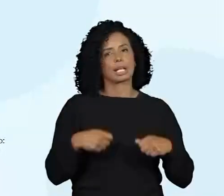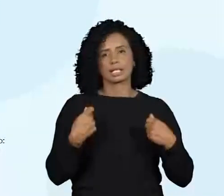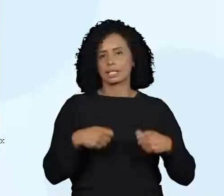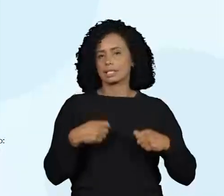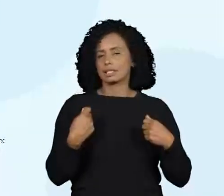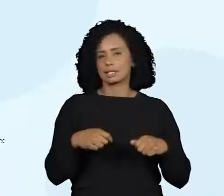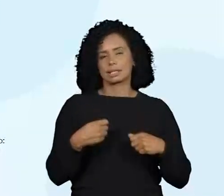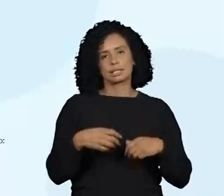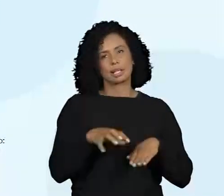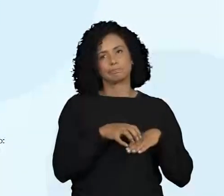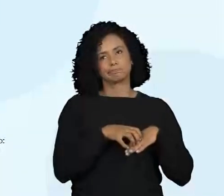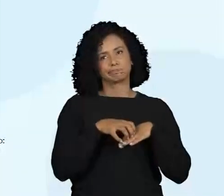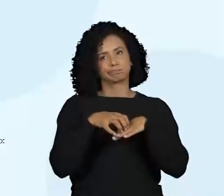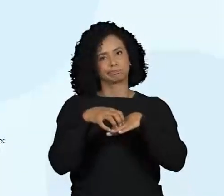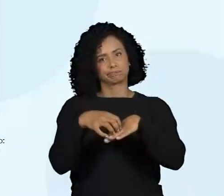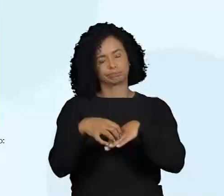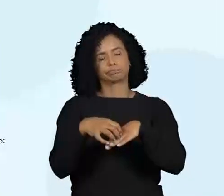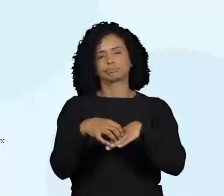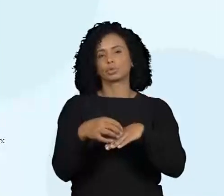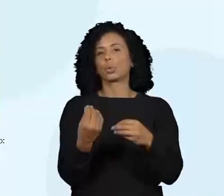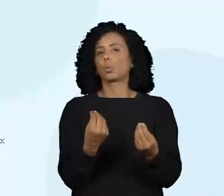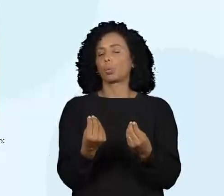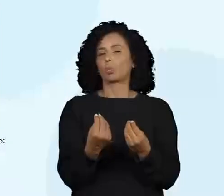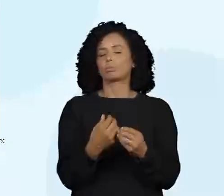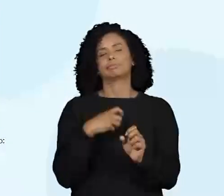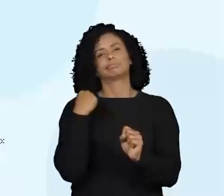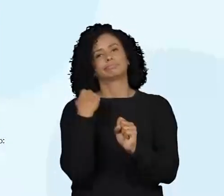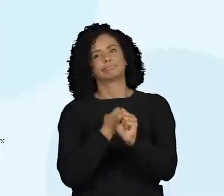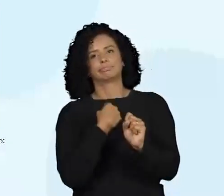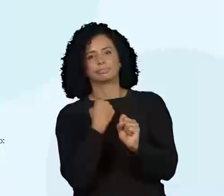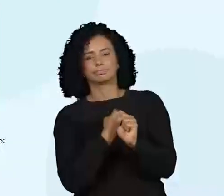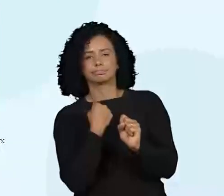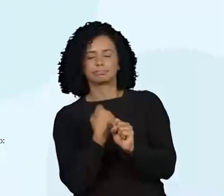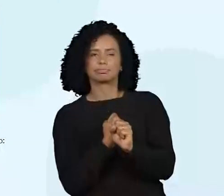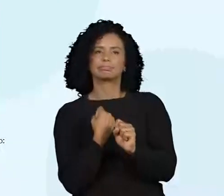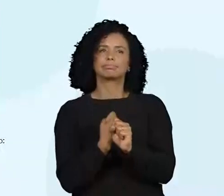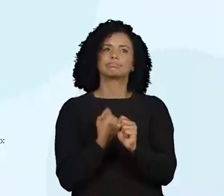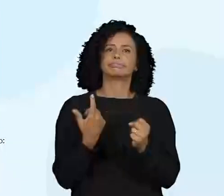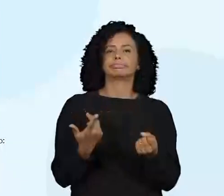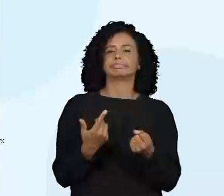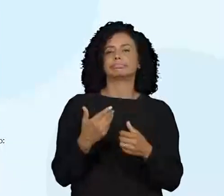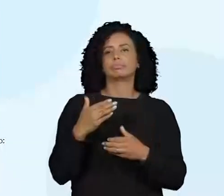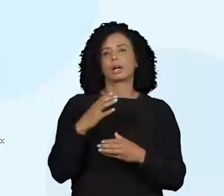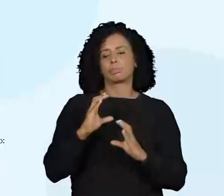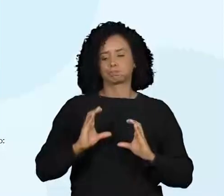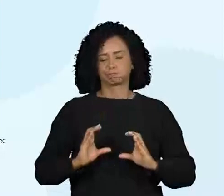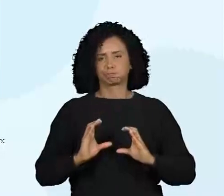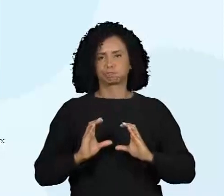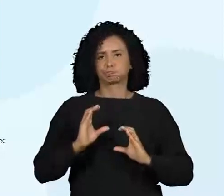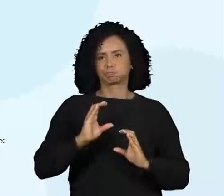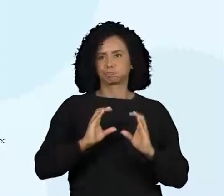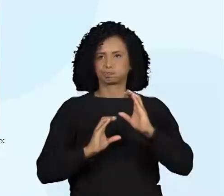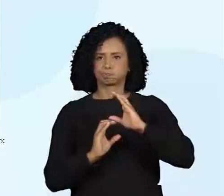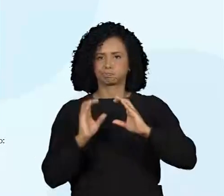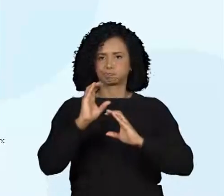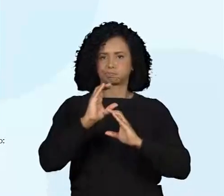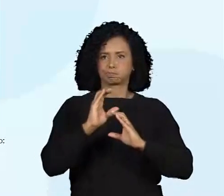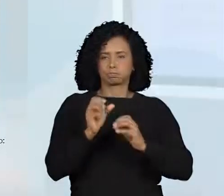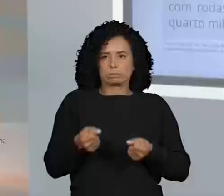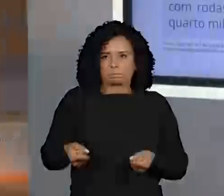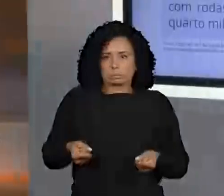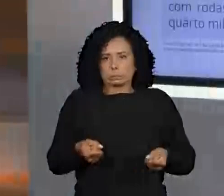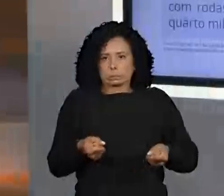do transporte de alimentos a realizações de construções, atravessar rios e fazer guerra, que não é algo tão legal, mas precisa